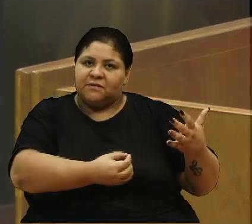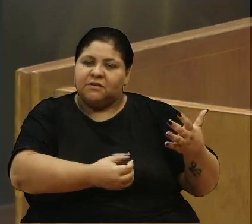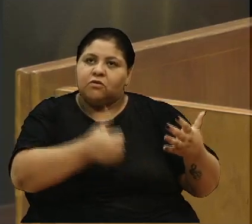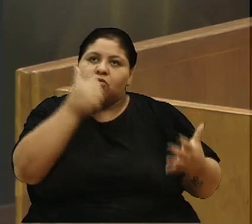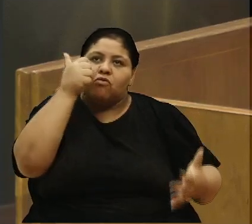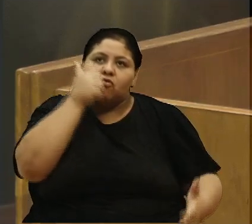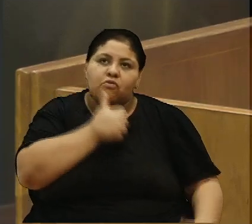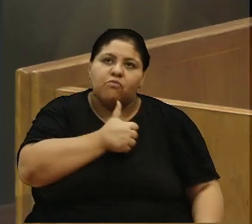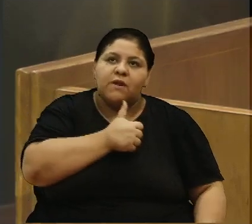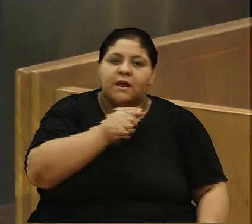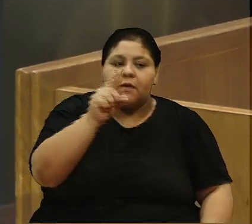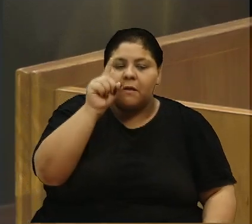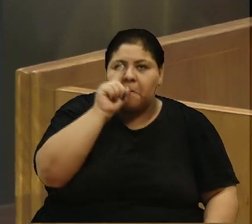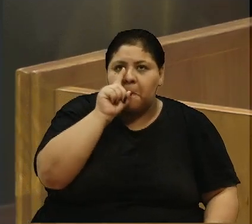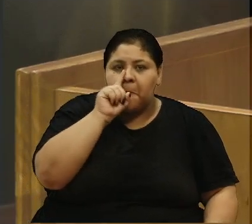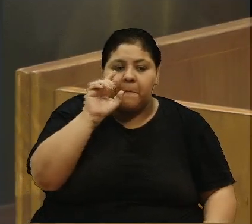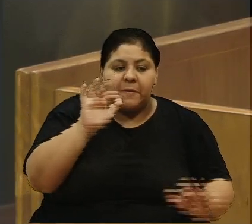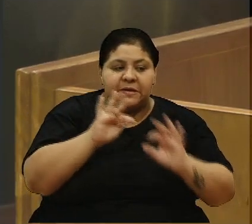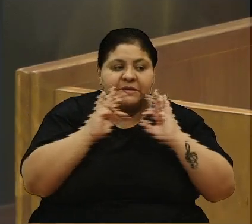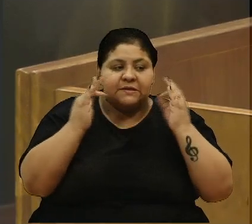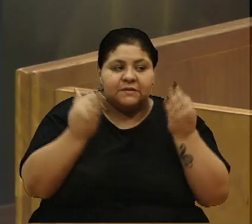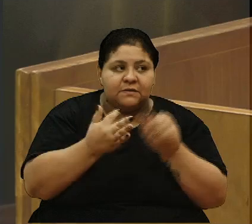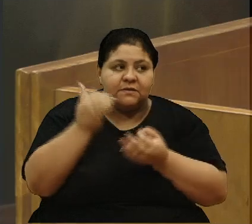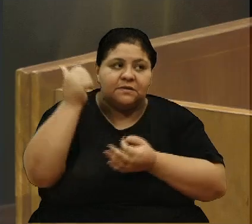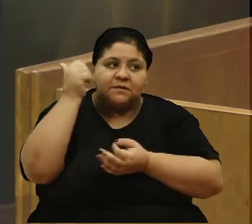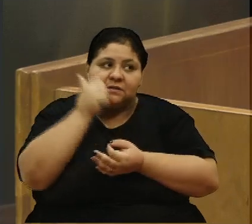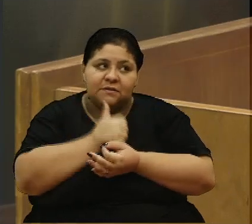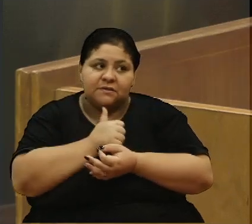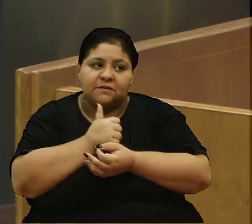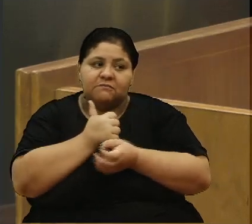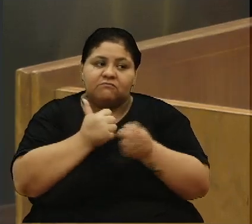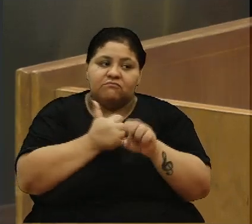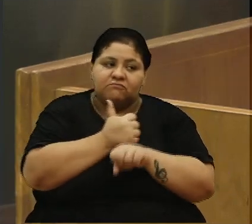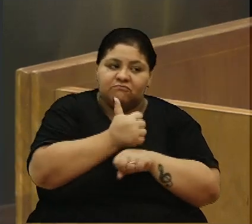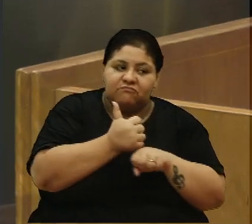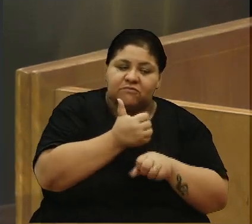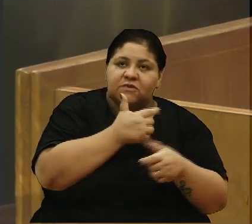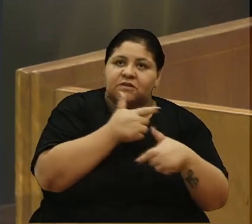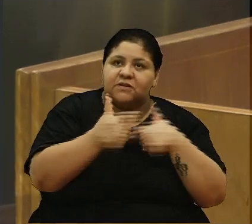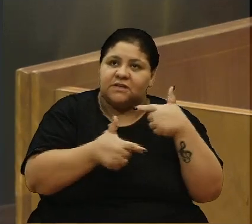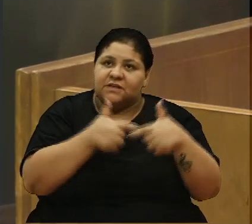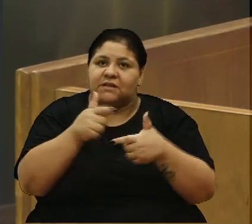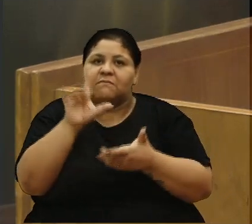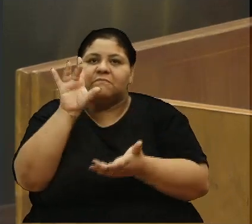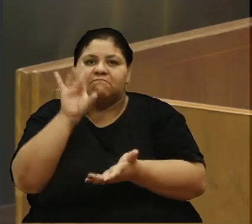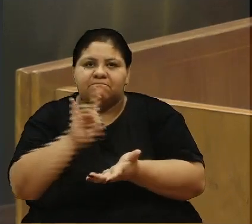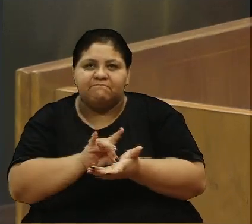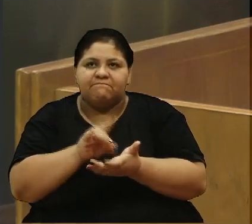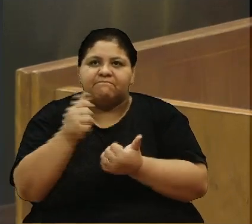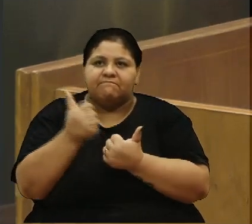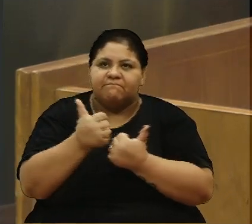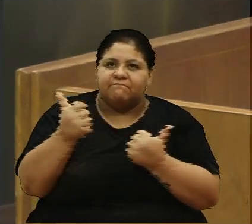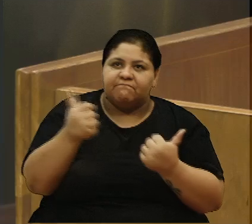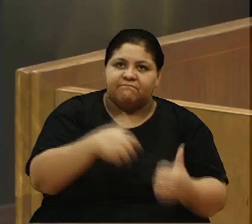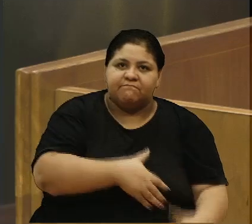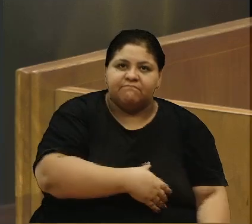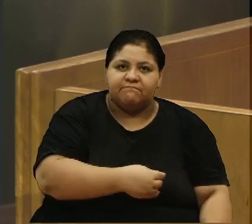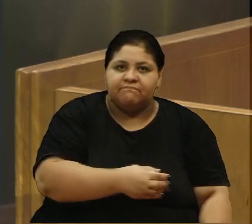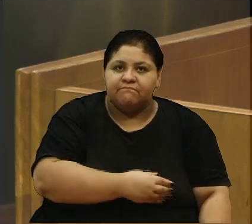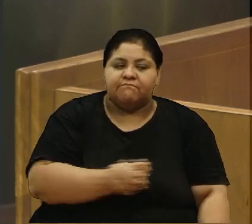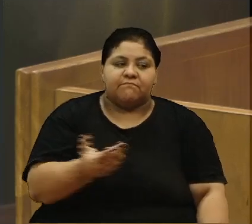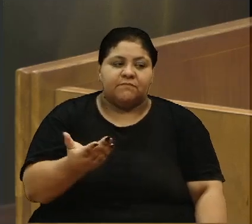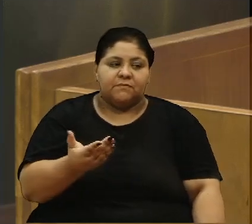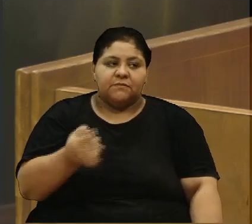mulheres, com mães, com famílias, com mulheres que são profissionais, que atuam efetivamente, né, em assessorias de amamentação, que